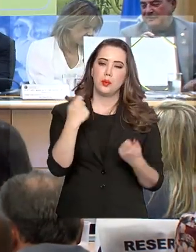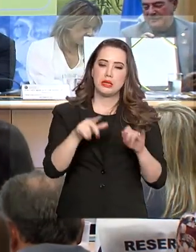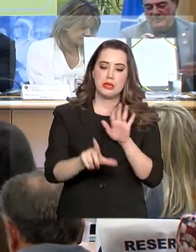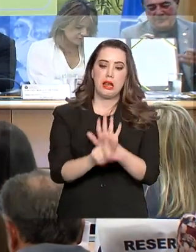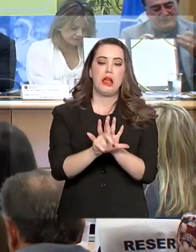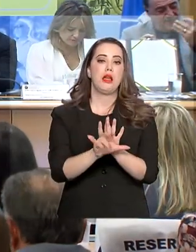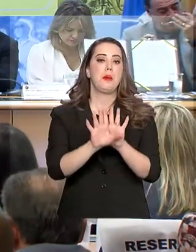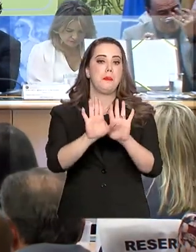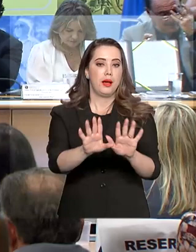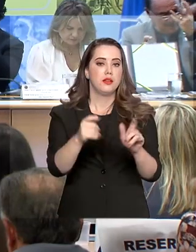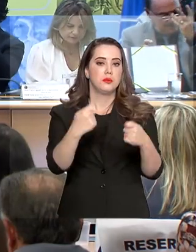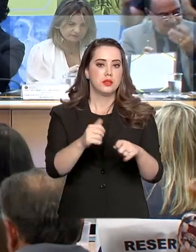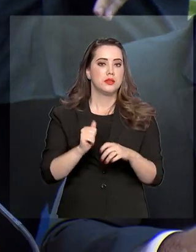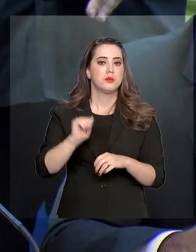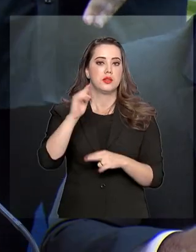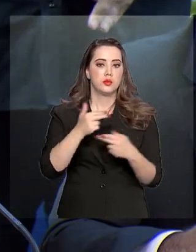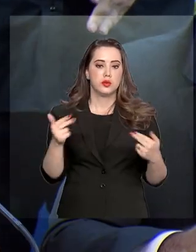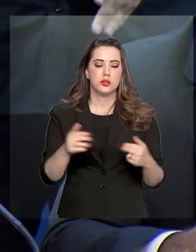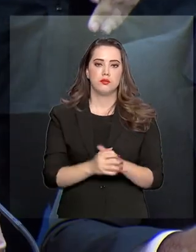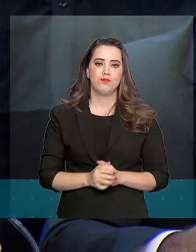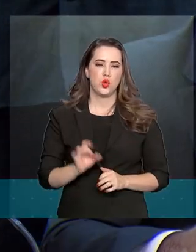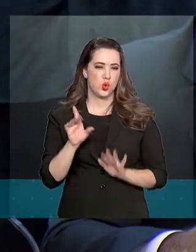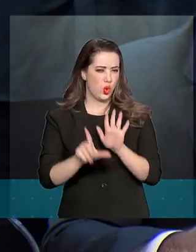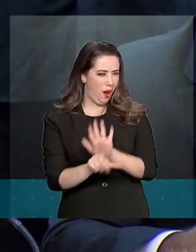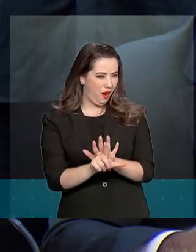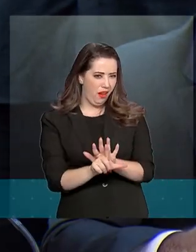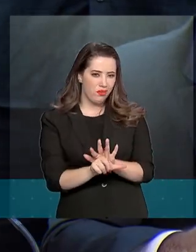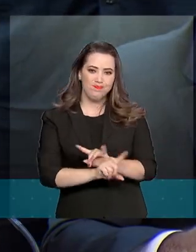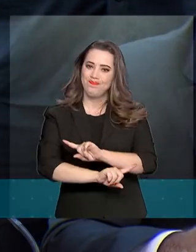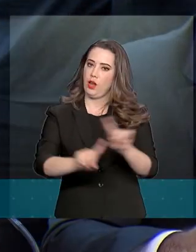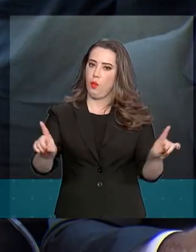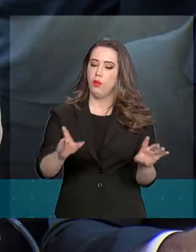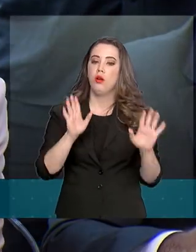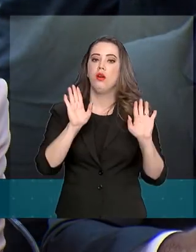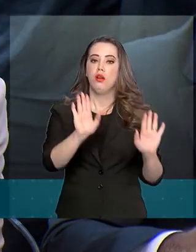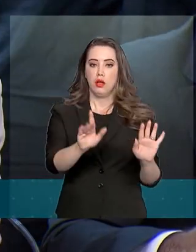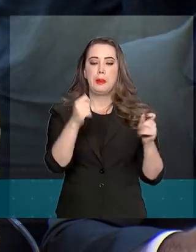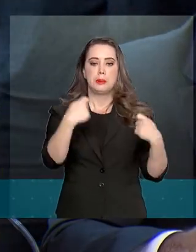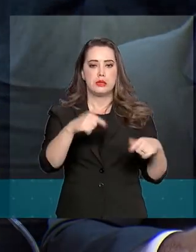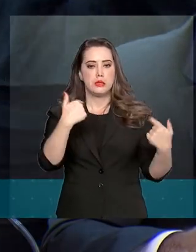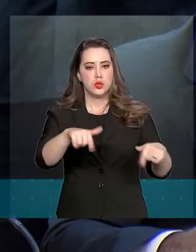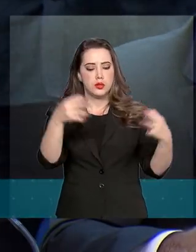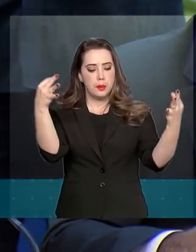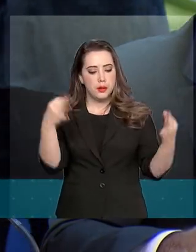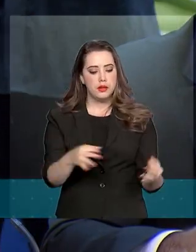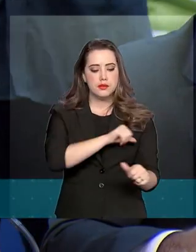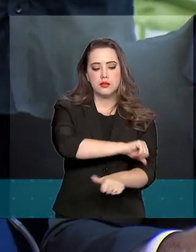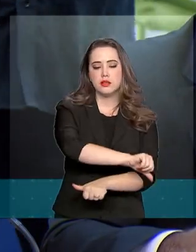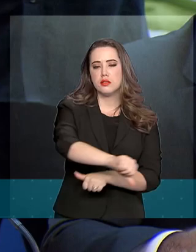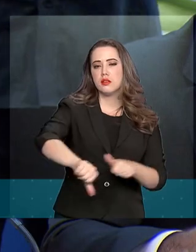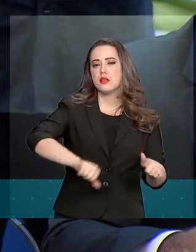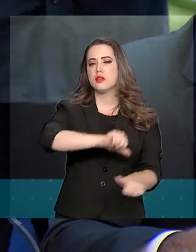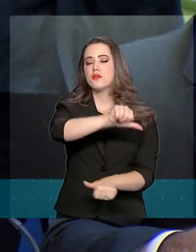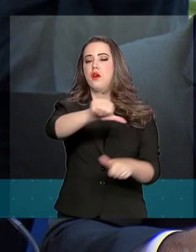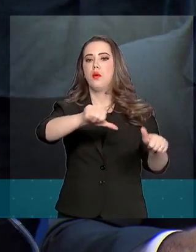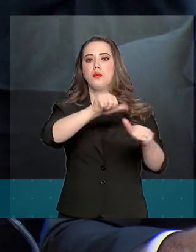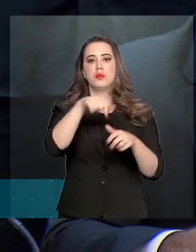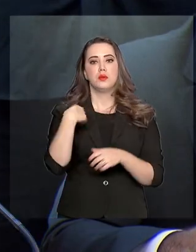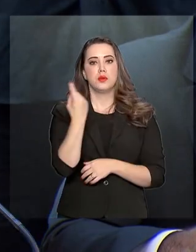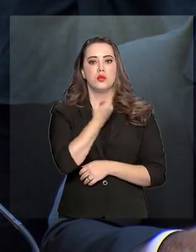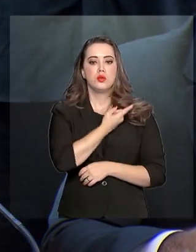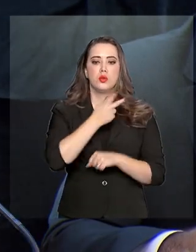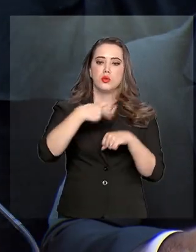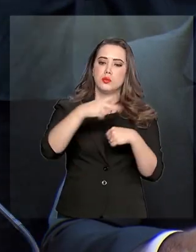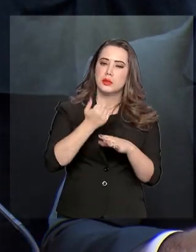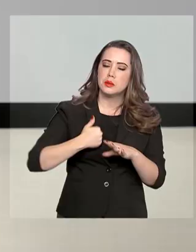leis para essa população. Leis não bastam. Precisamos de ações verdadeiramente transformadoras para tornar o nosso país